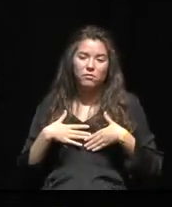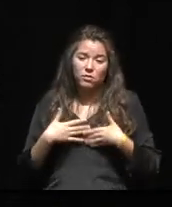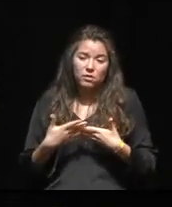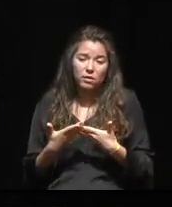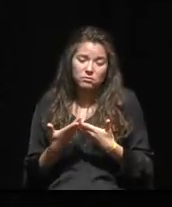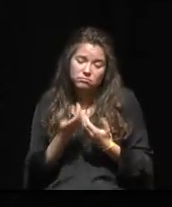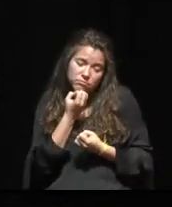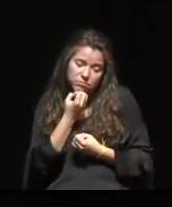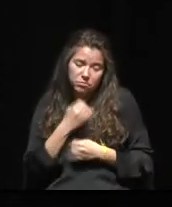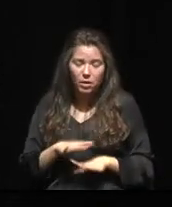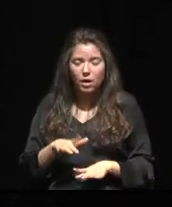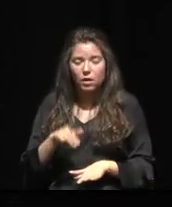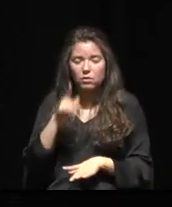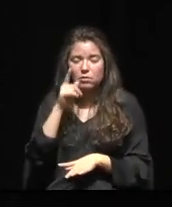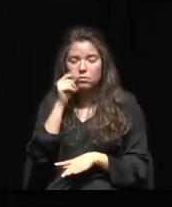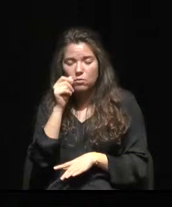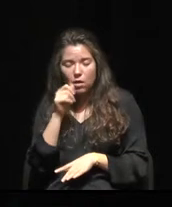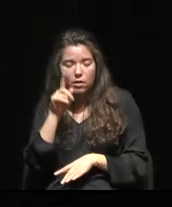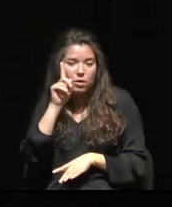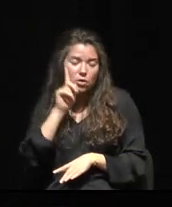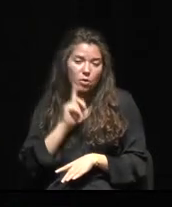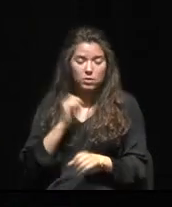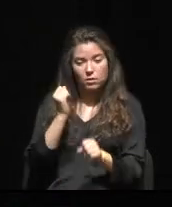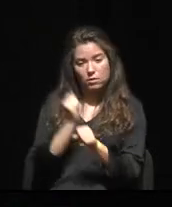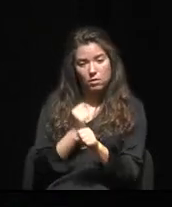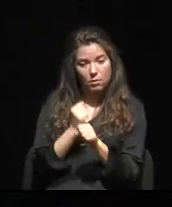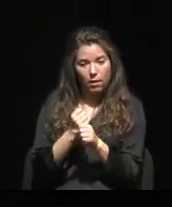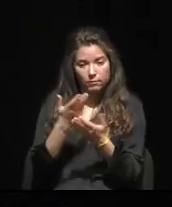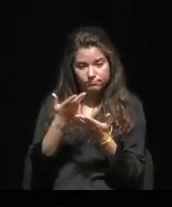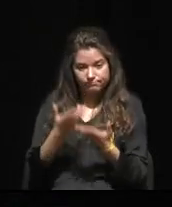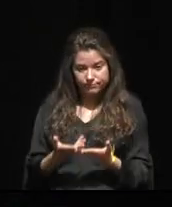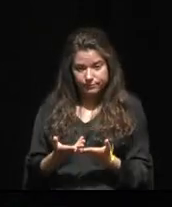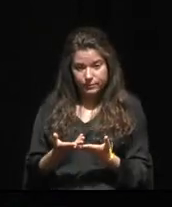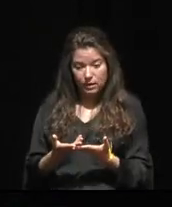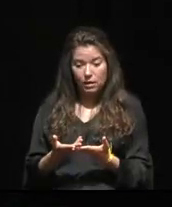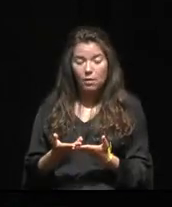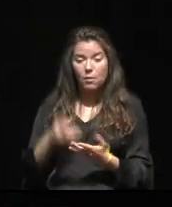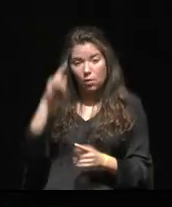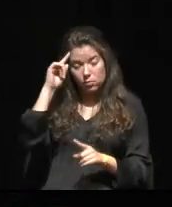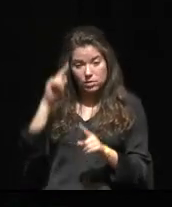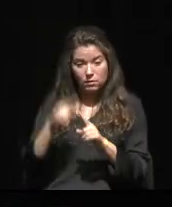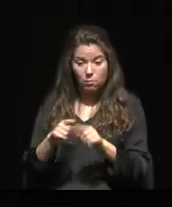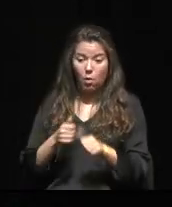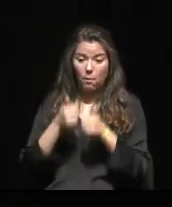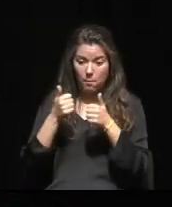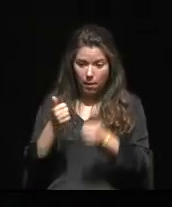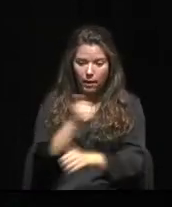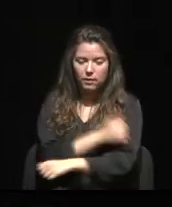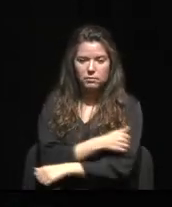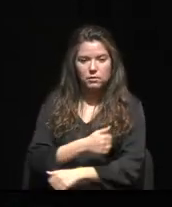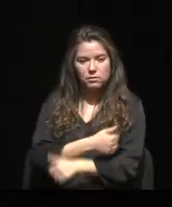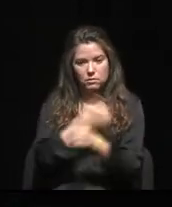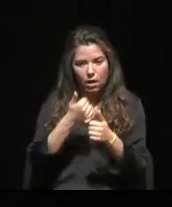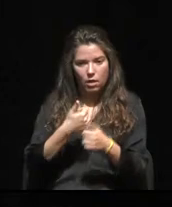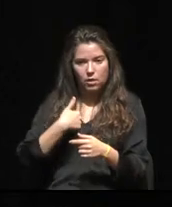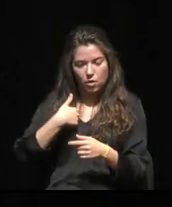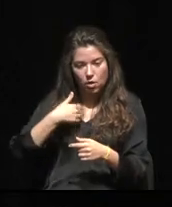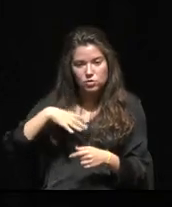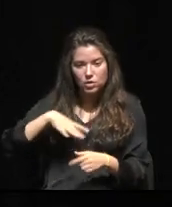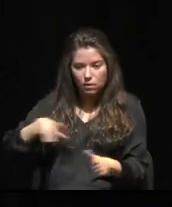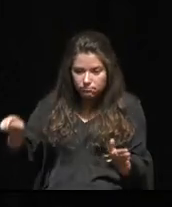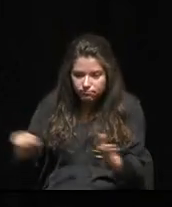profissionais destes homens e destas mulheres trabalhores para bem da cidade insistimos que cumpram com as vossas